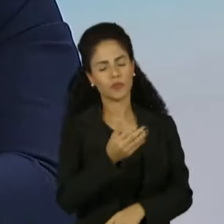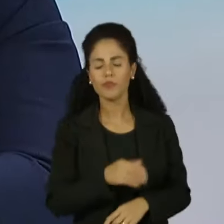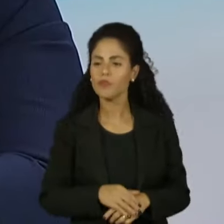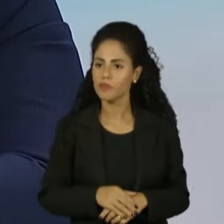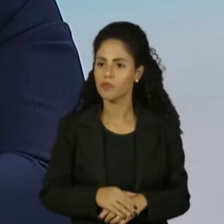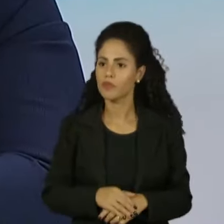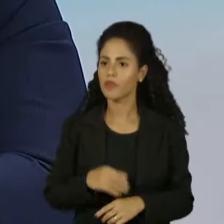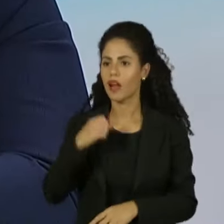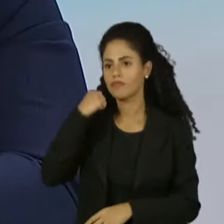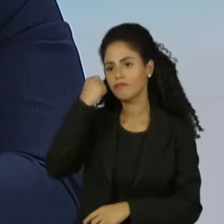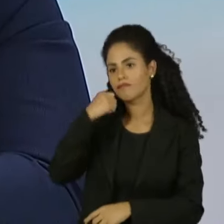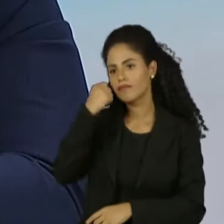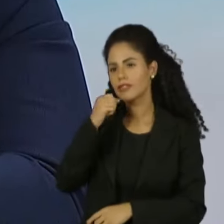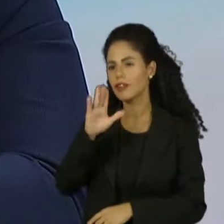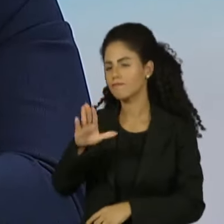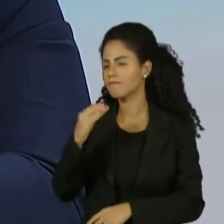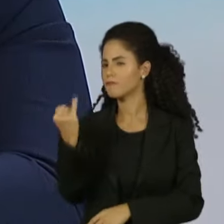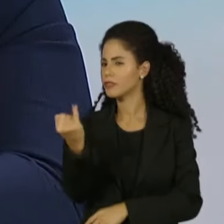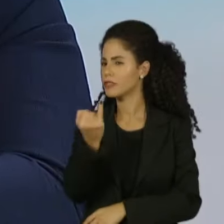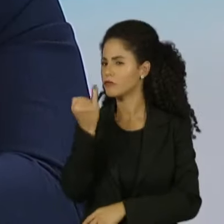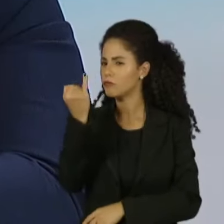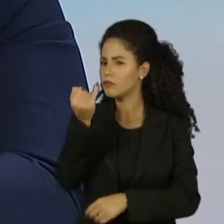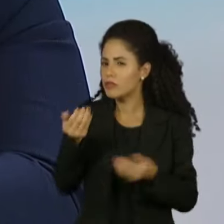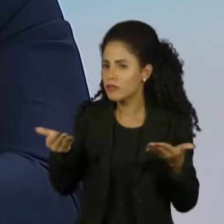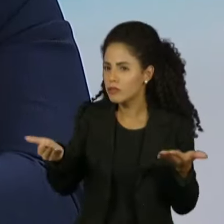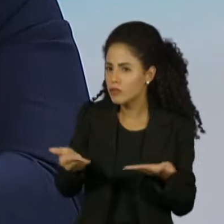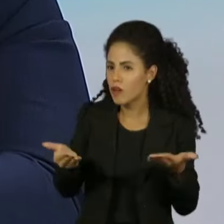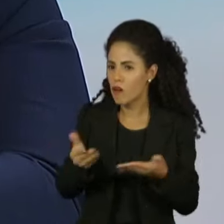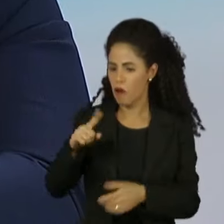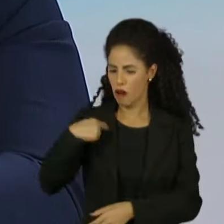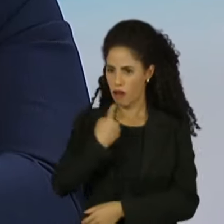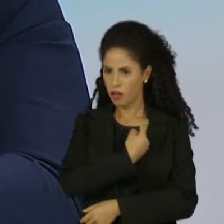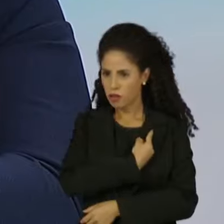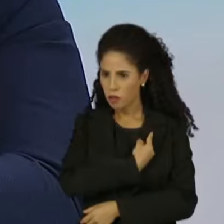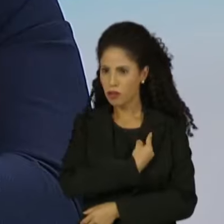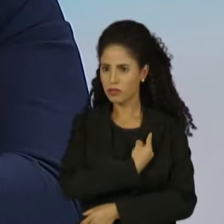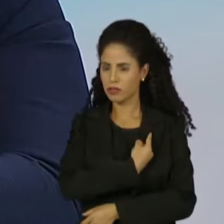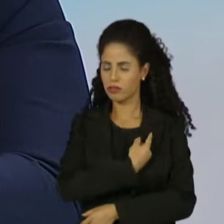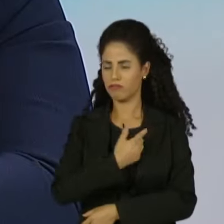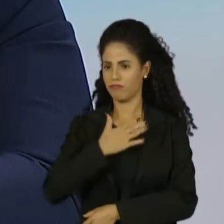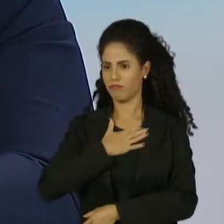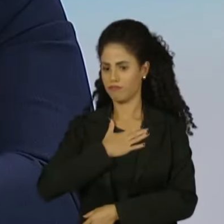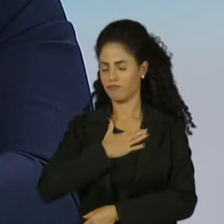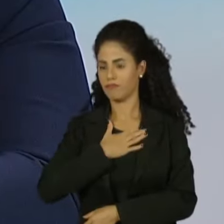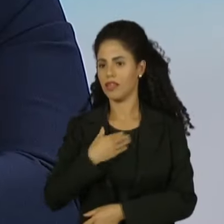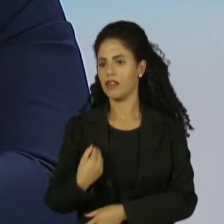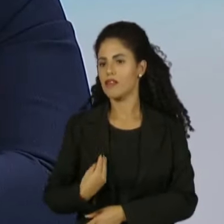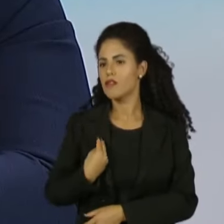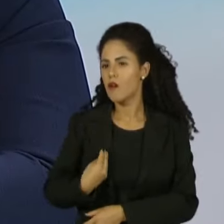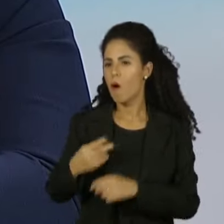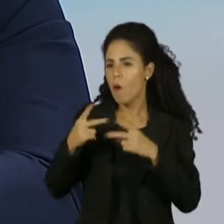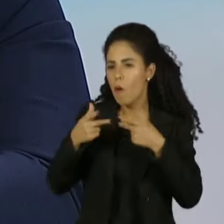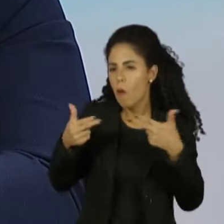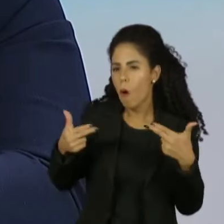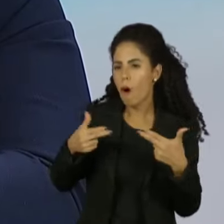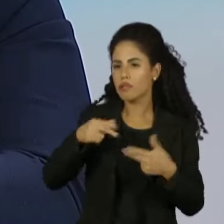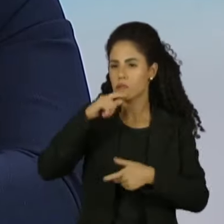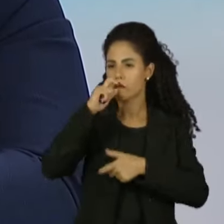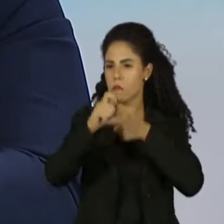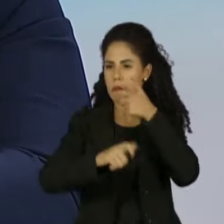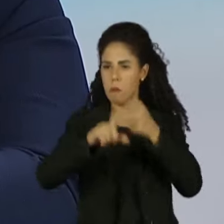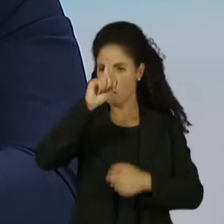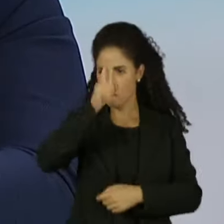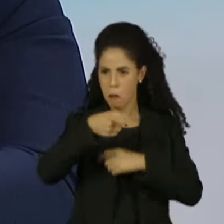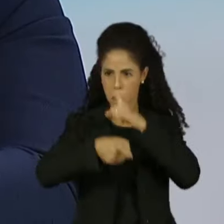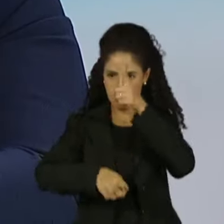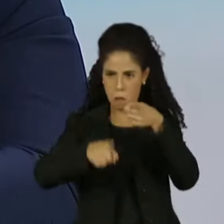Senador, talvez seja um pouco importante nesse momento olharmos para a nossa própria casa. O senhor falou de supostos abusos de tribunais superiores